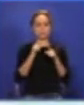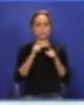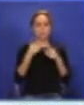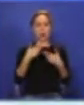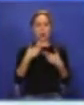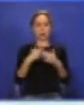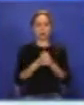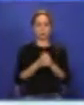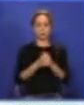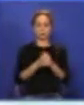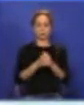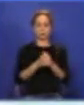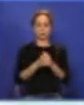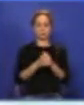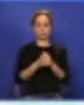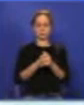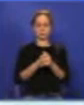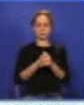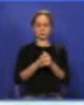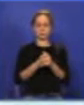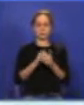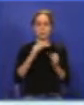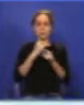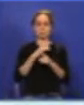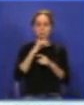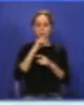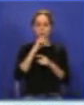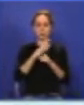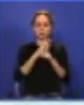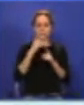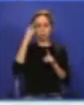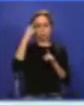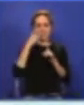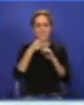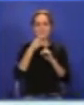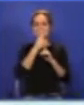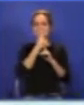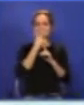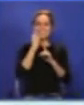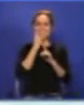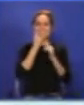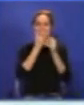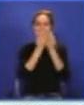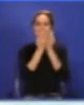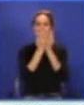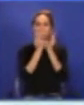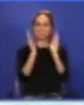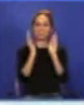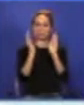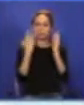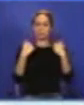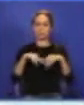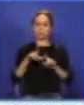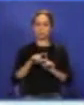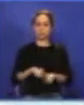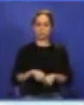hoje em dia, não é? Ora, é a outra alternativa. O objetivo é endireitar os dentes, mas, enfim, que se veja, que